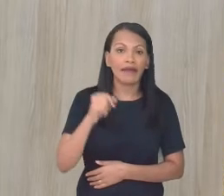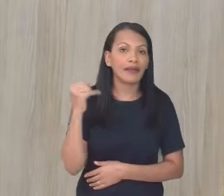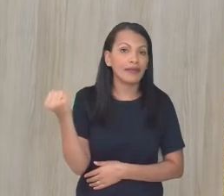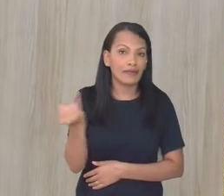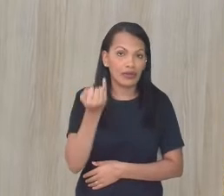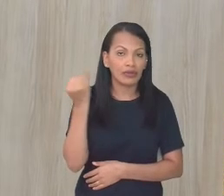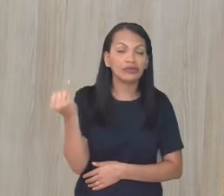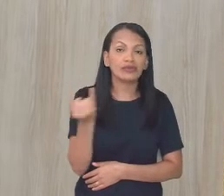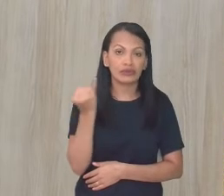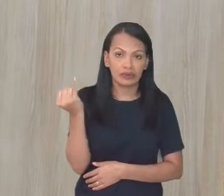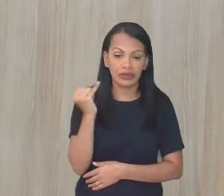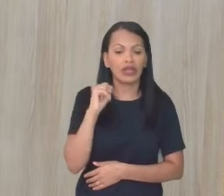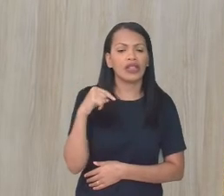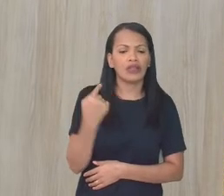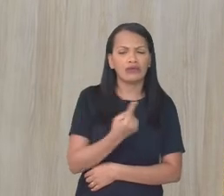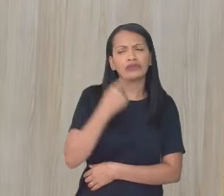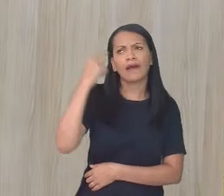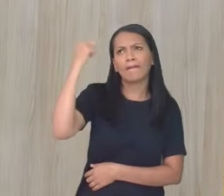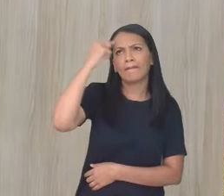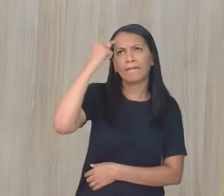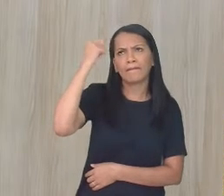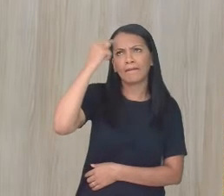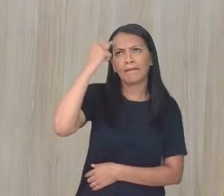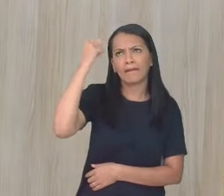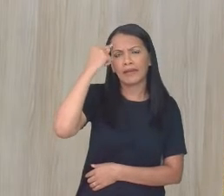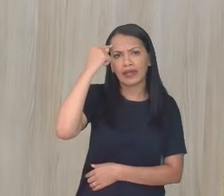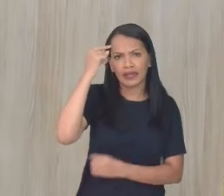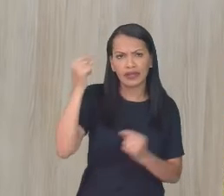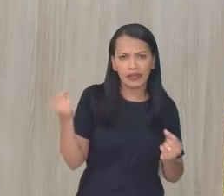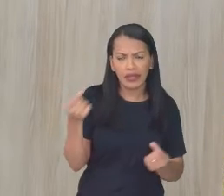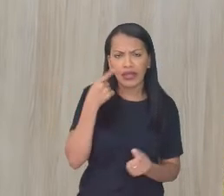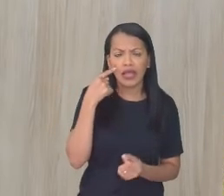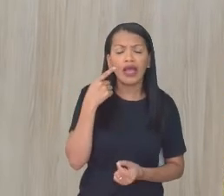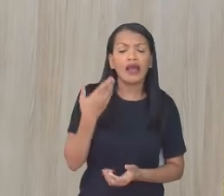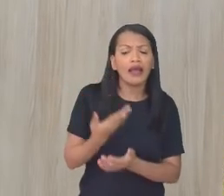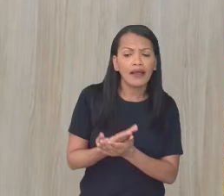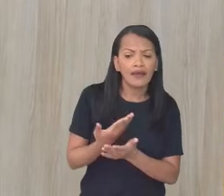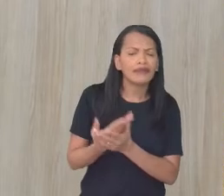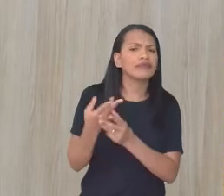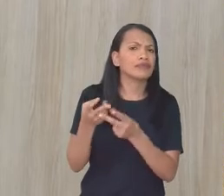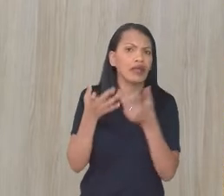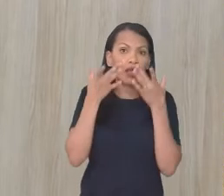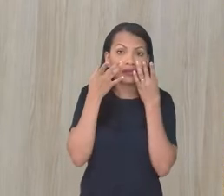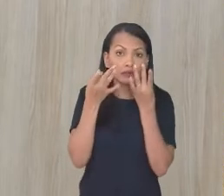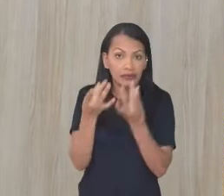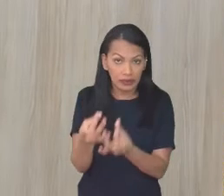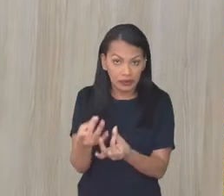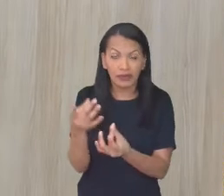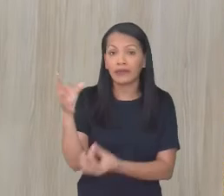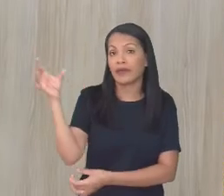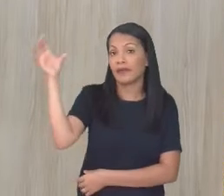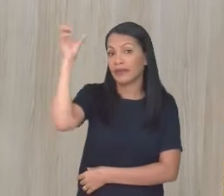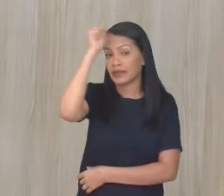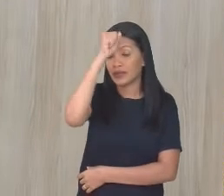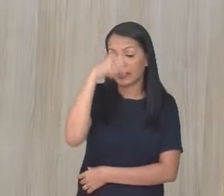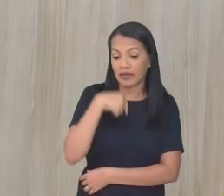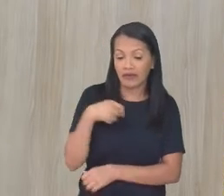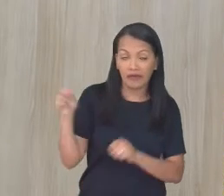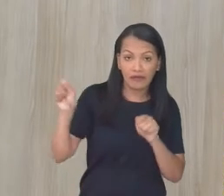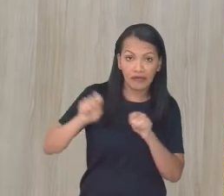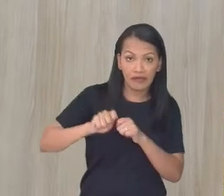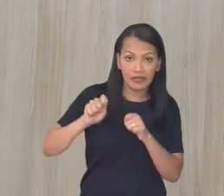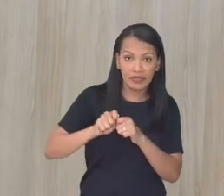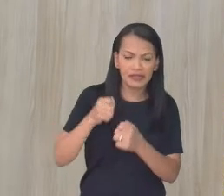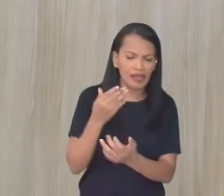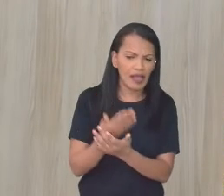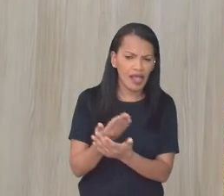importante preparar a nossa mente, não é? Acolham com carinho essa aula, porque eu fiz essa